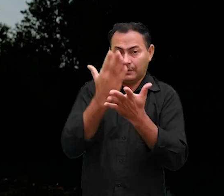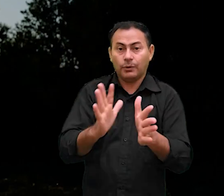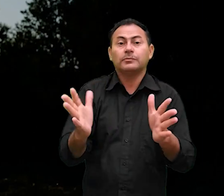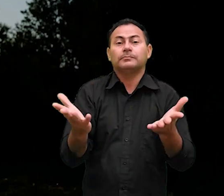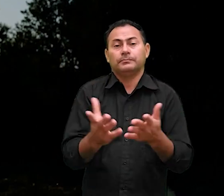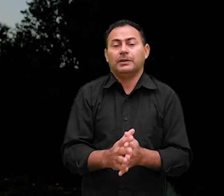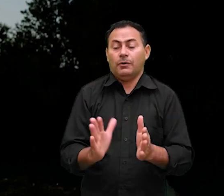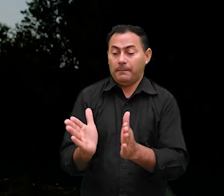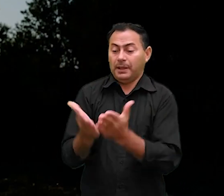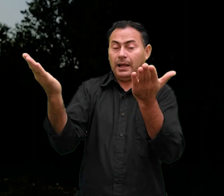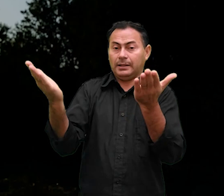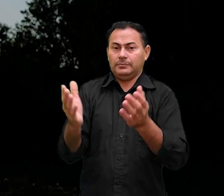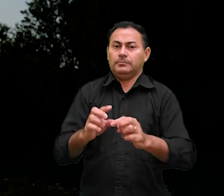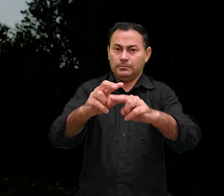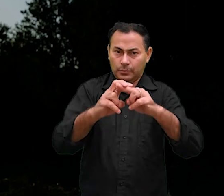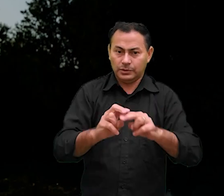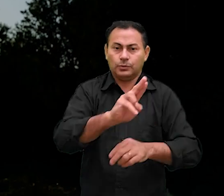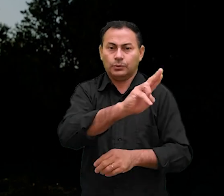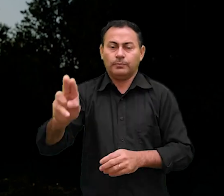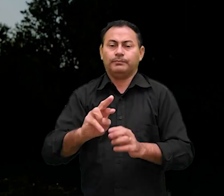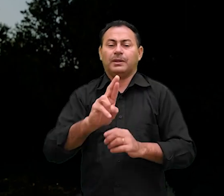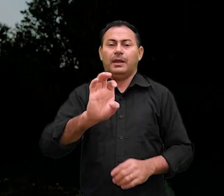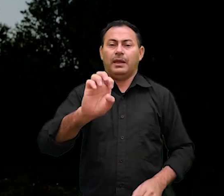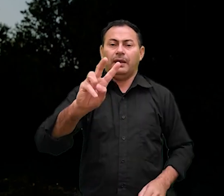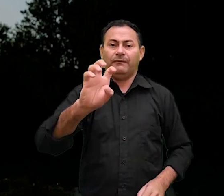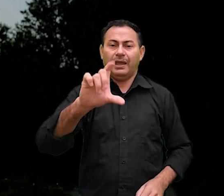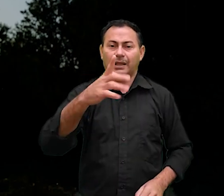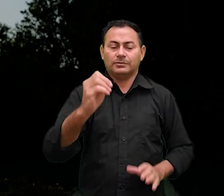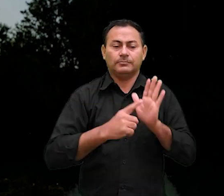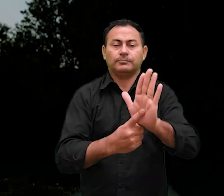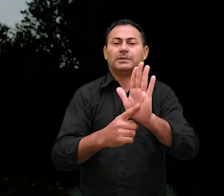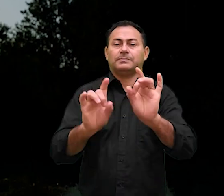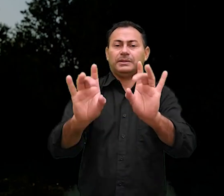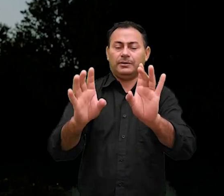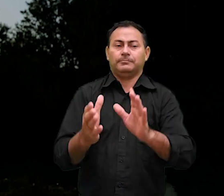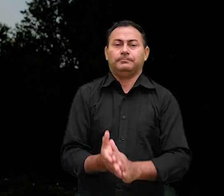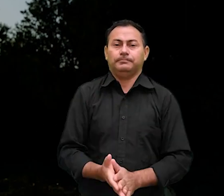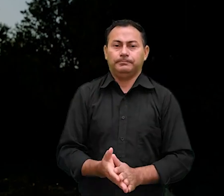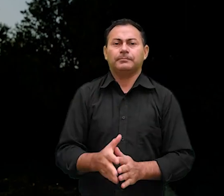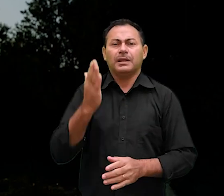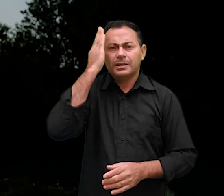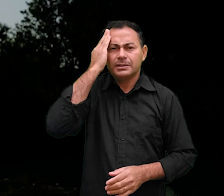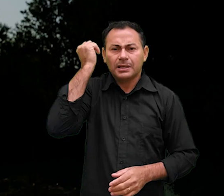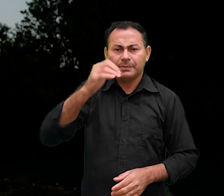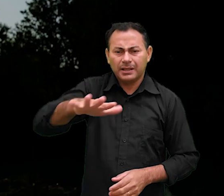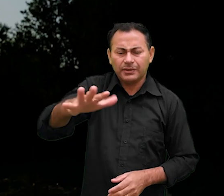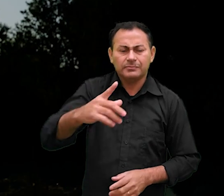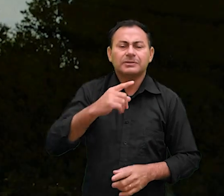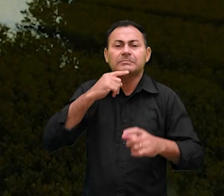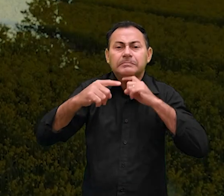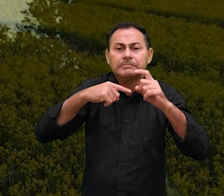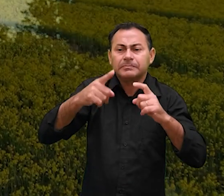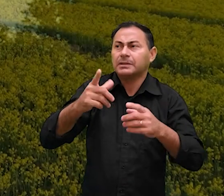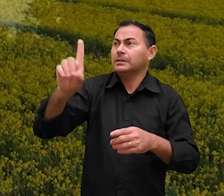acabou. Foi um milagre. Por isso o nome revelação especial. Sabe, às vezes isso levanta